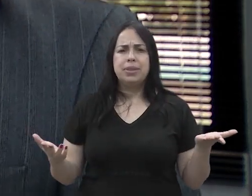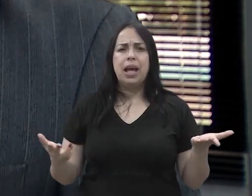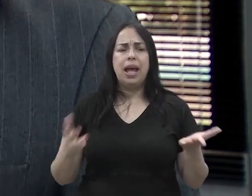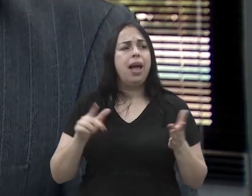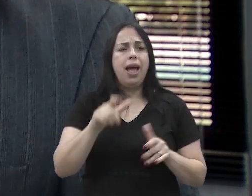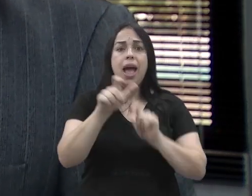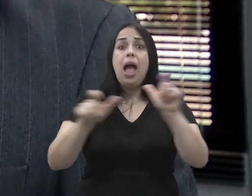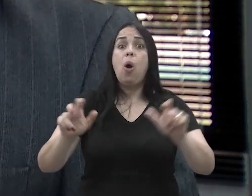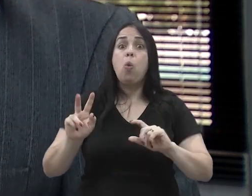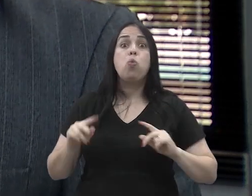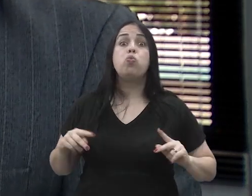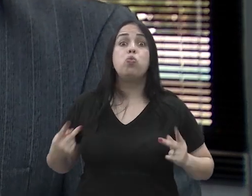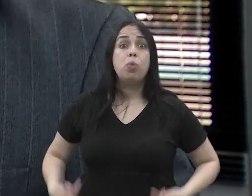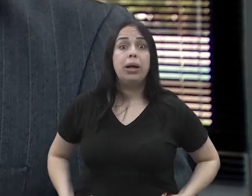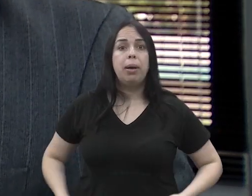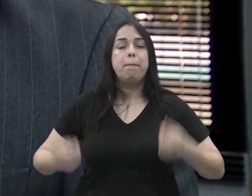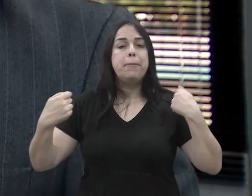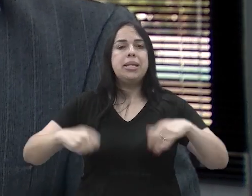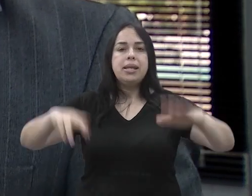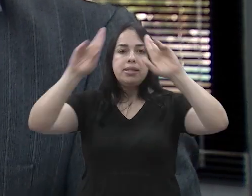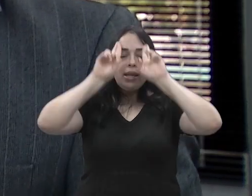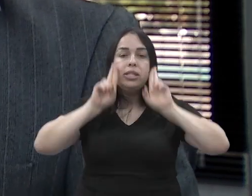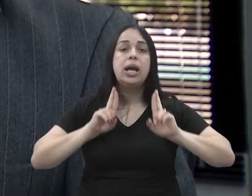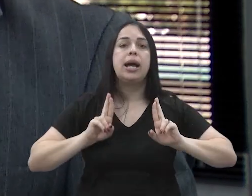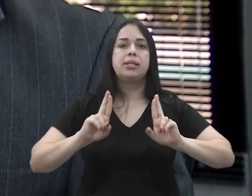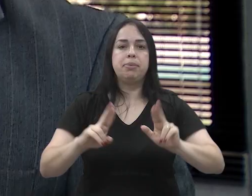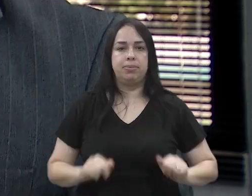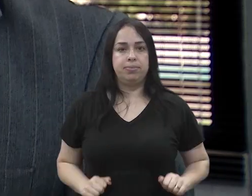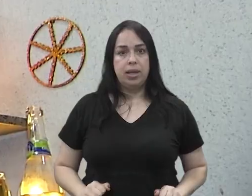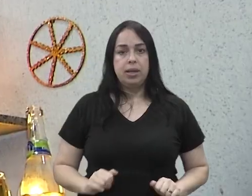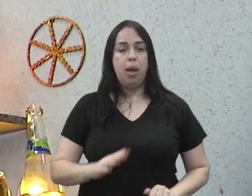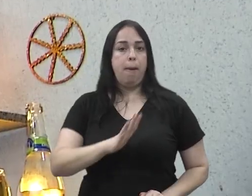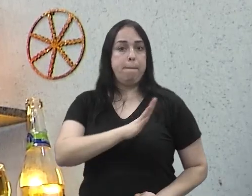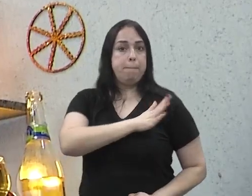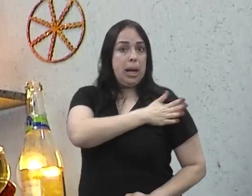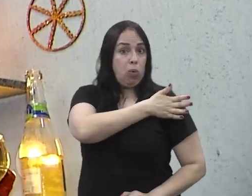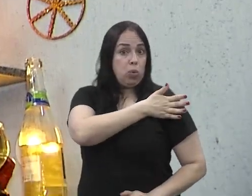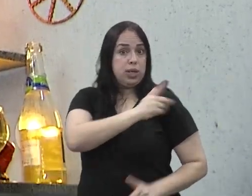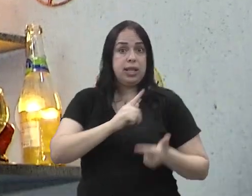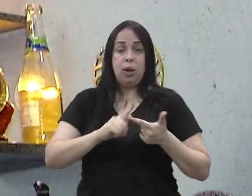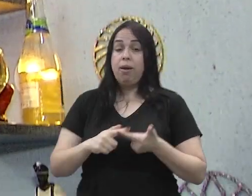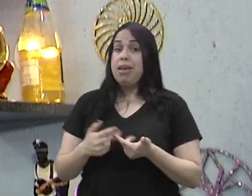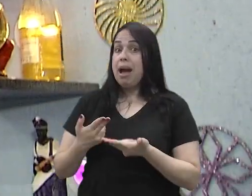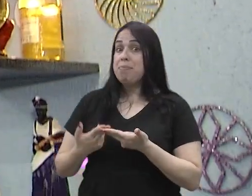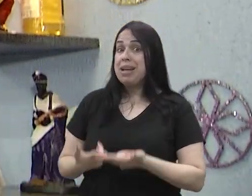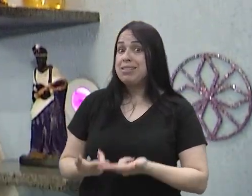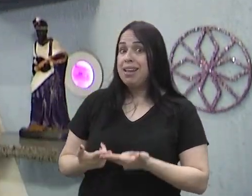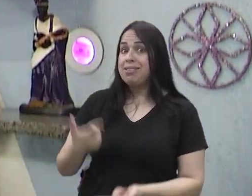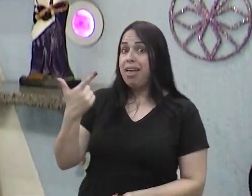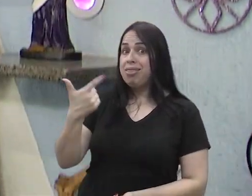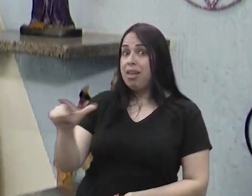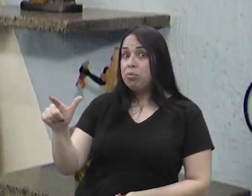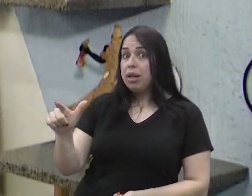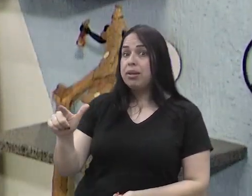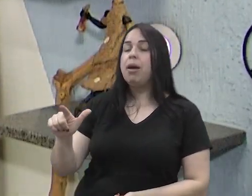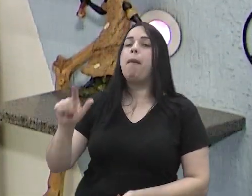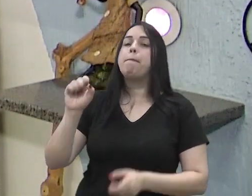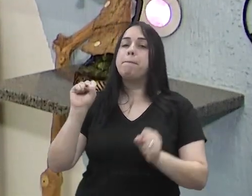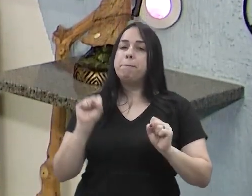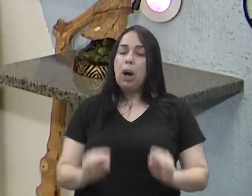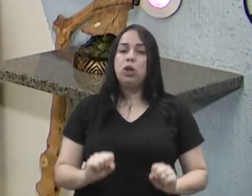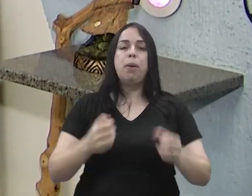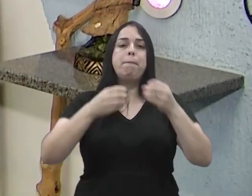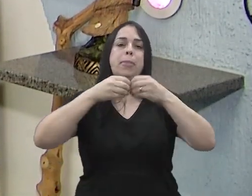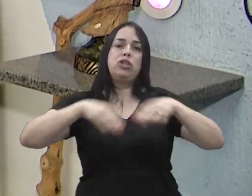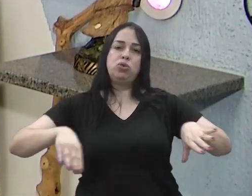aceita, ele é humano. Então, esse humano tem que ser tratado como humano. E o preconceito e a intolerância religiosa são males